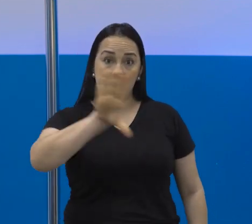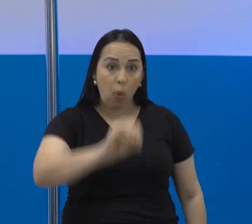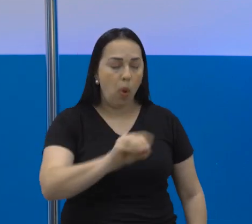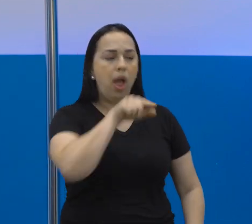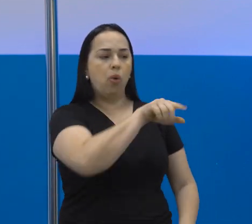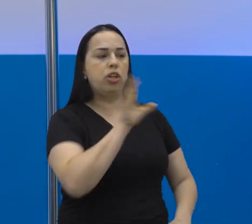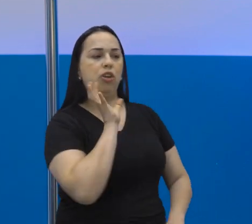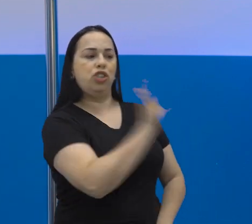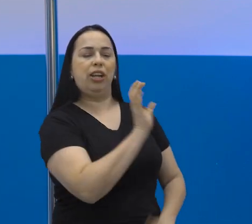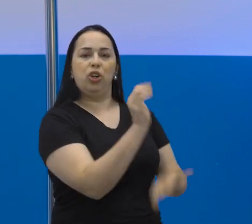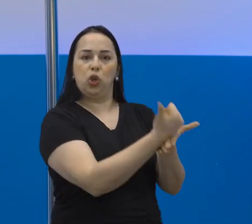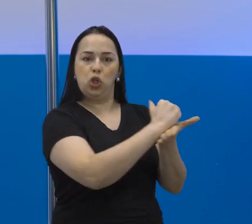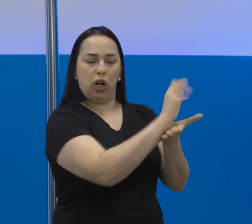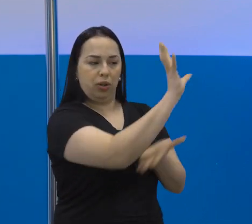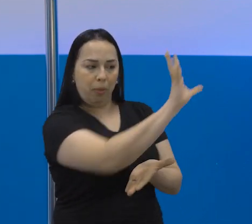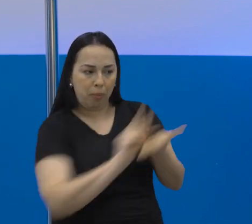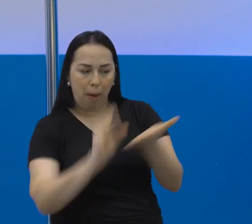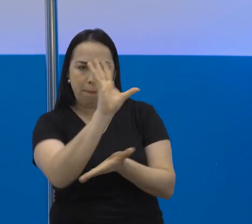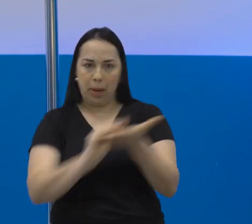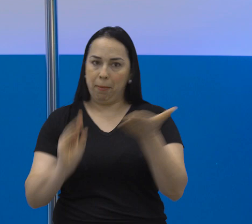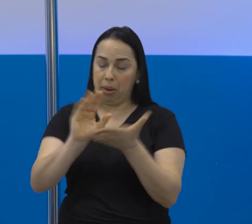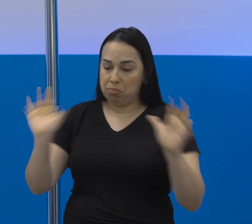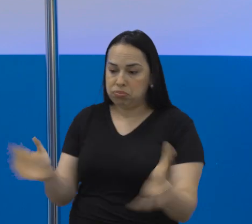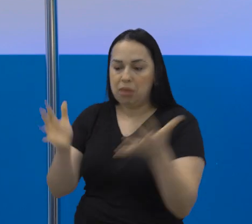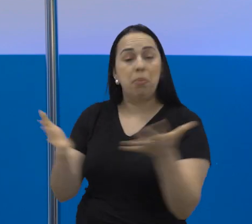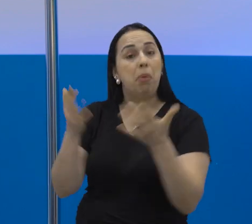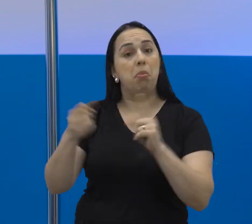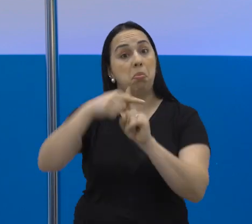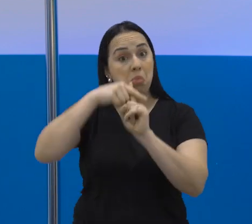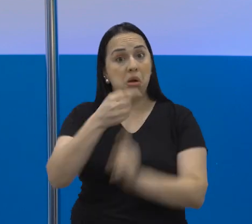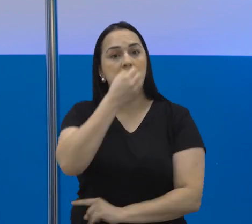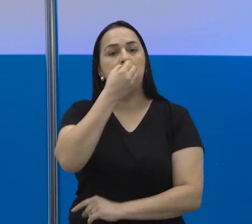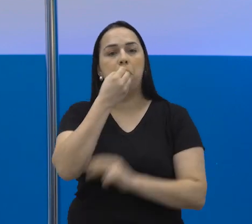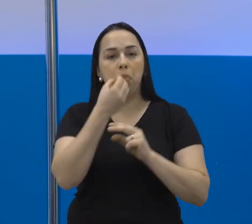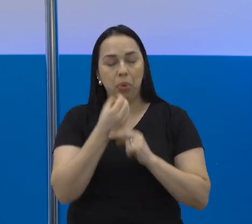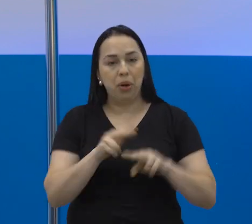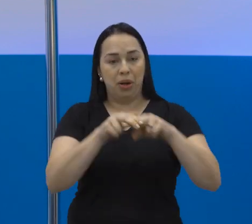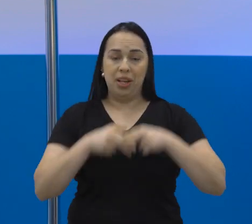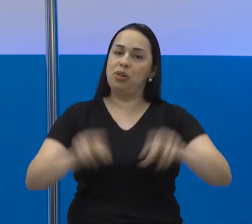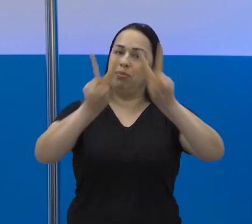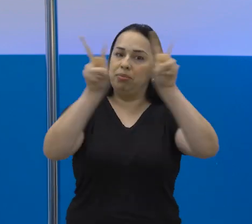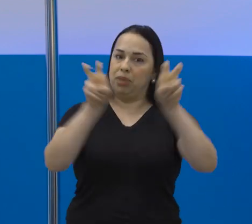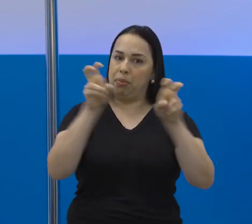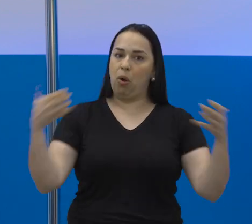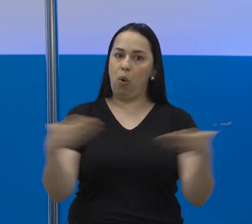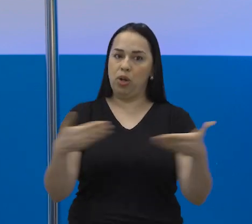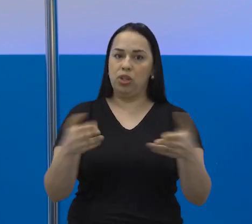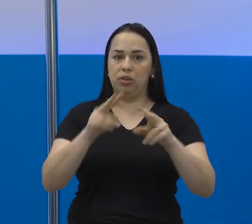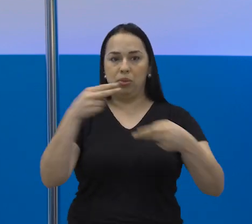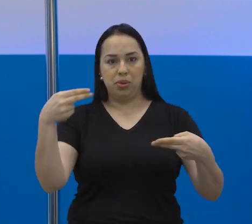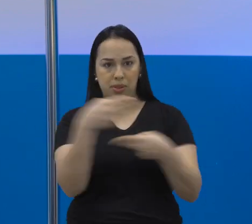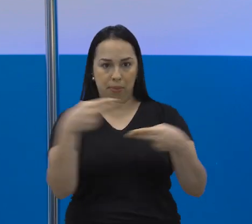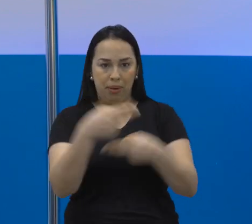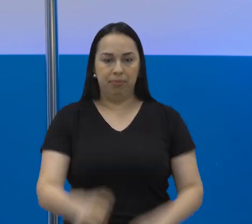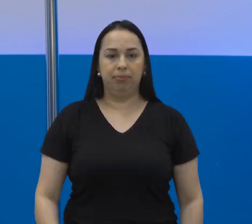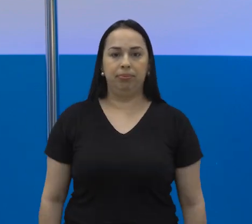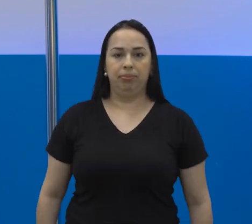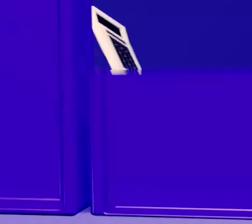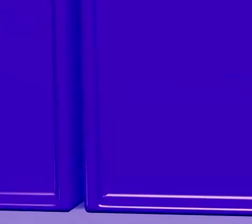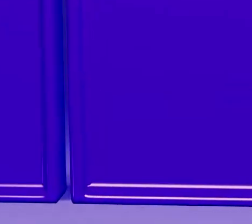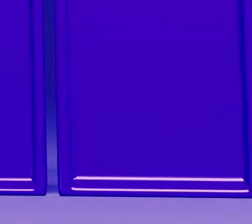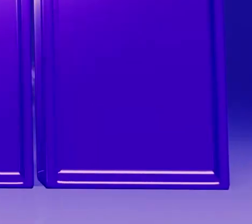aos negócios, tem potencial para promover resultados bastante positivos. Esse é o assunto de hoje do quadro Empreende